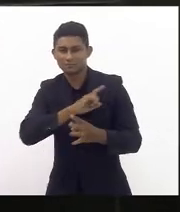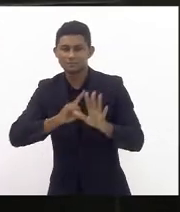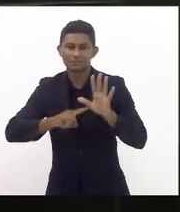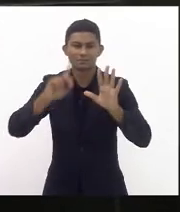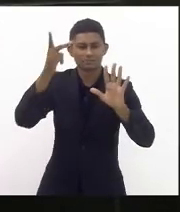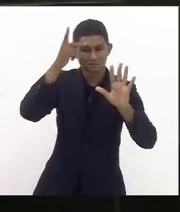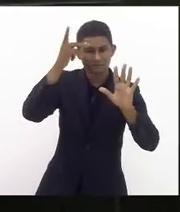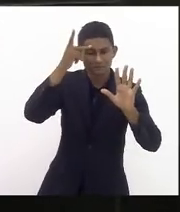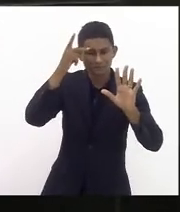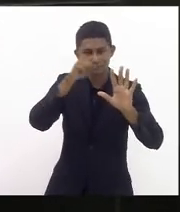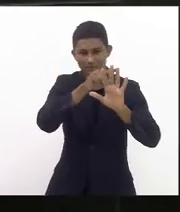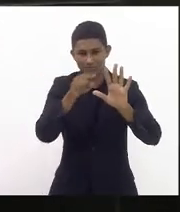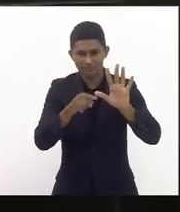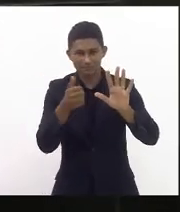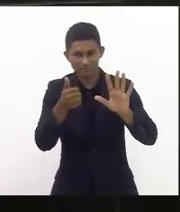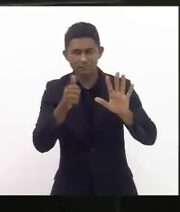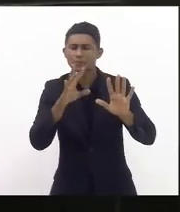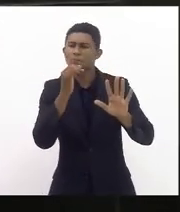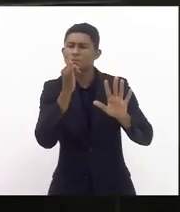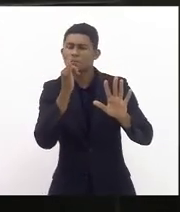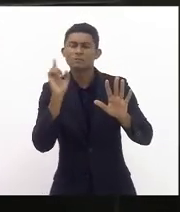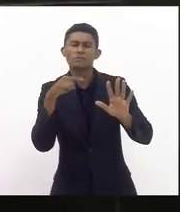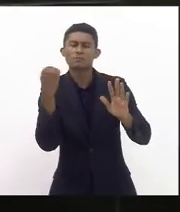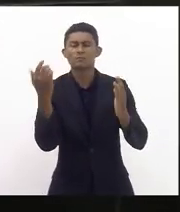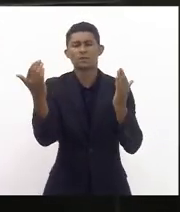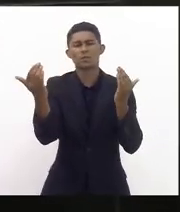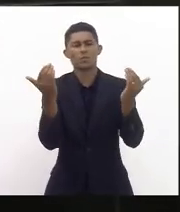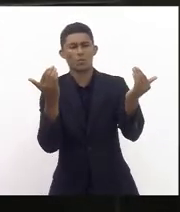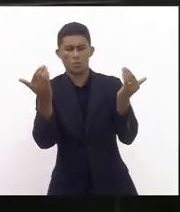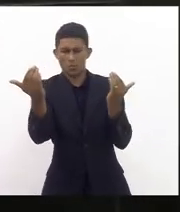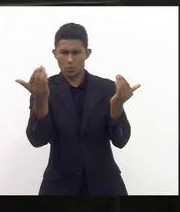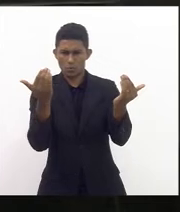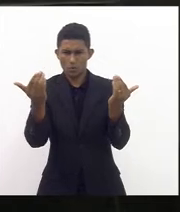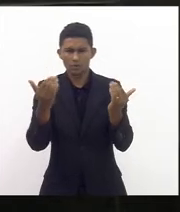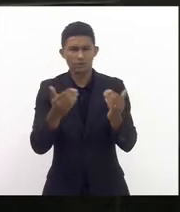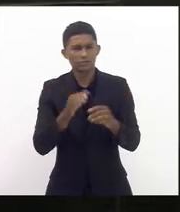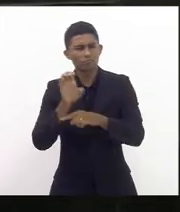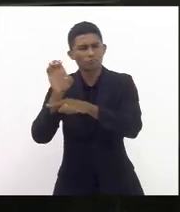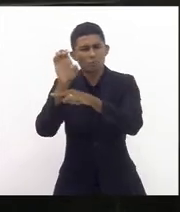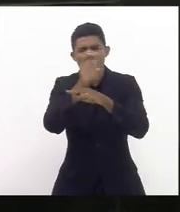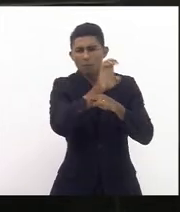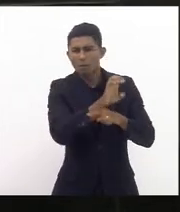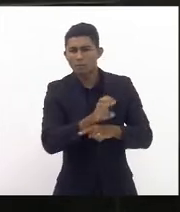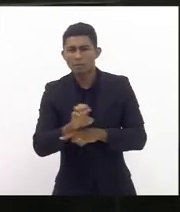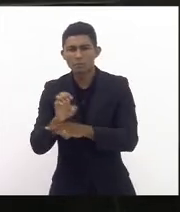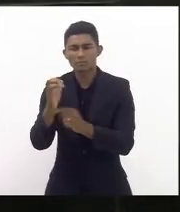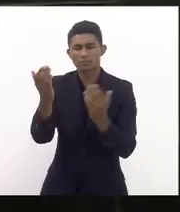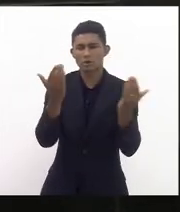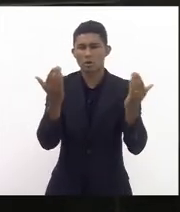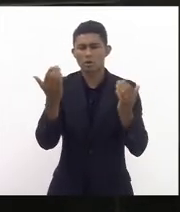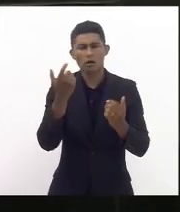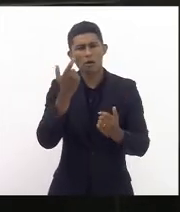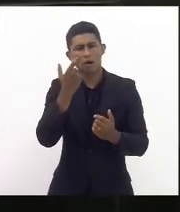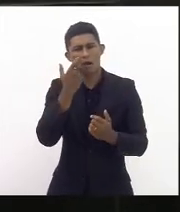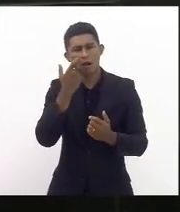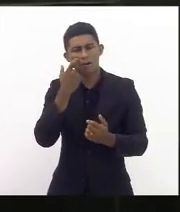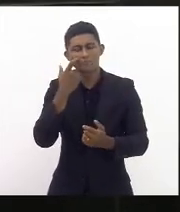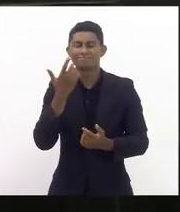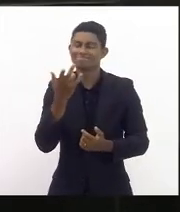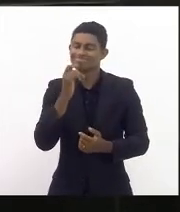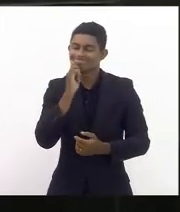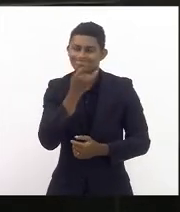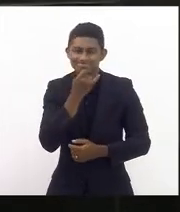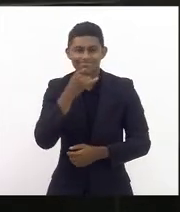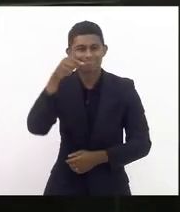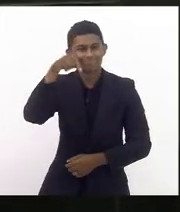Mas, quando fazemos uma comparação entre esses estados, vamos verificar que,